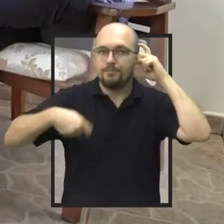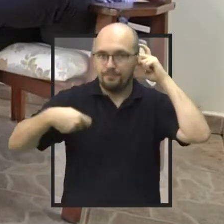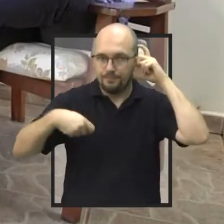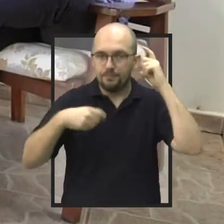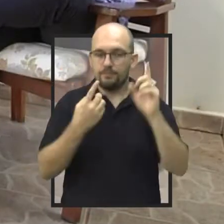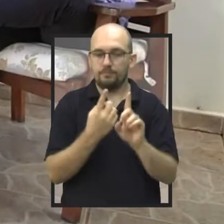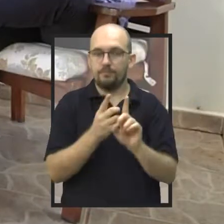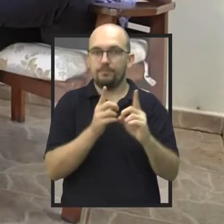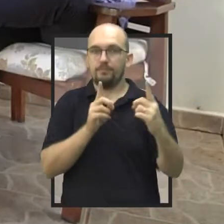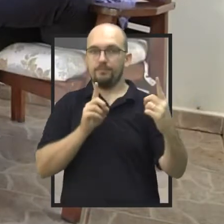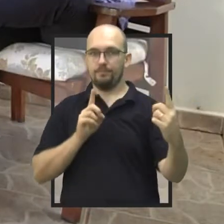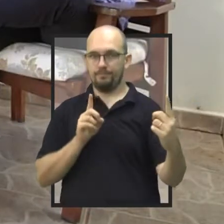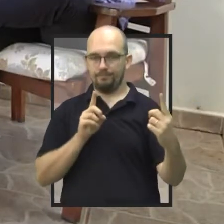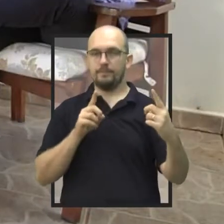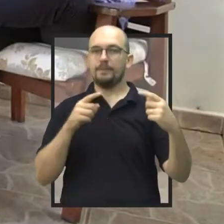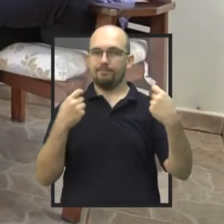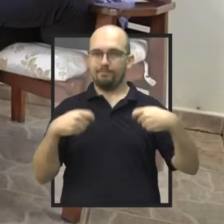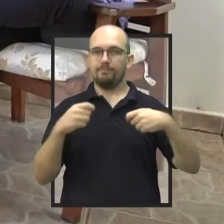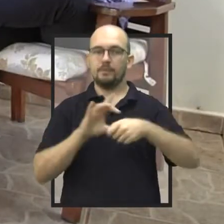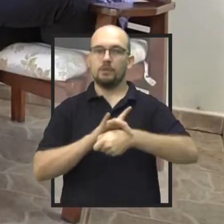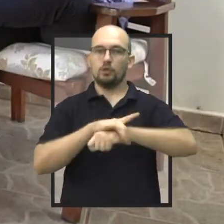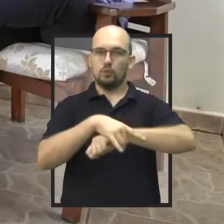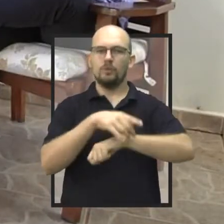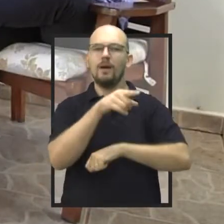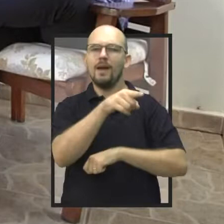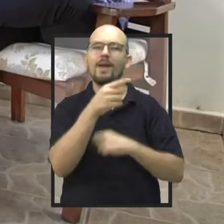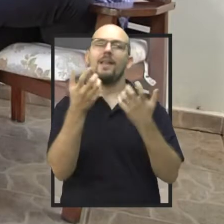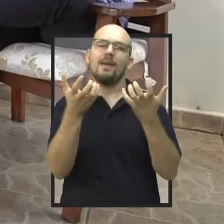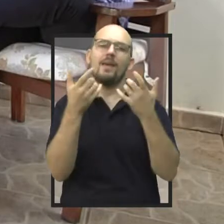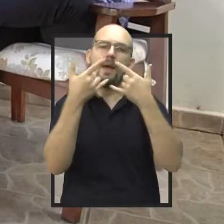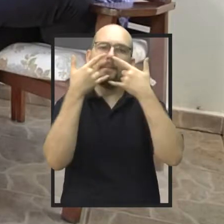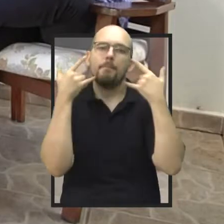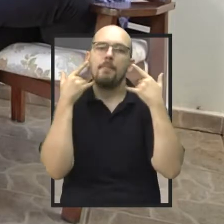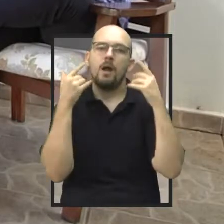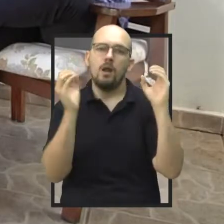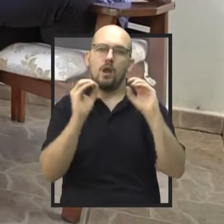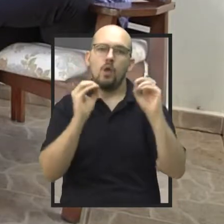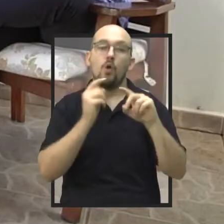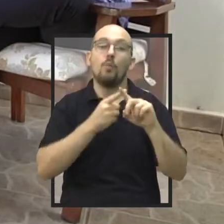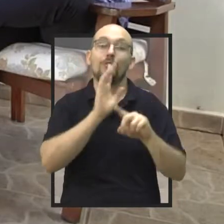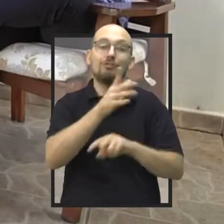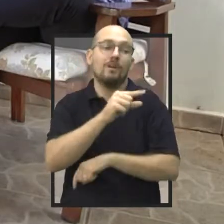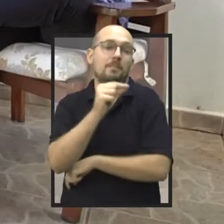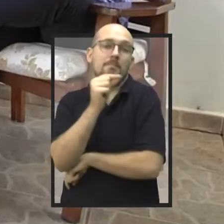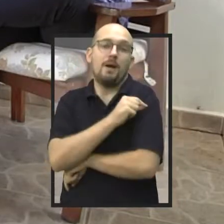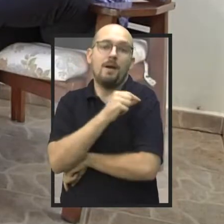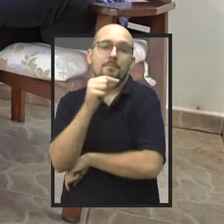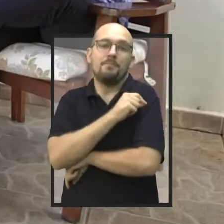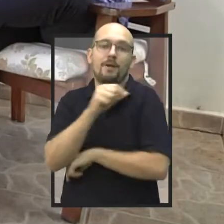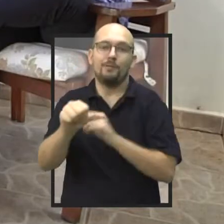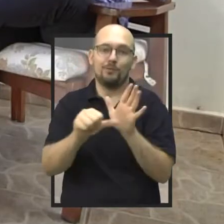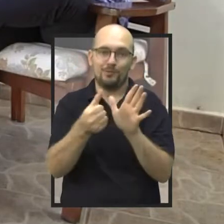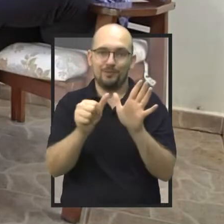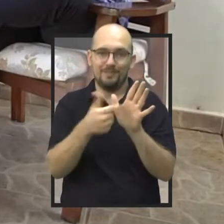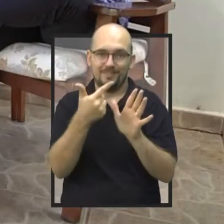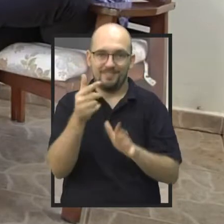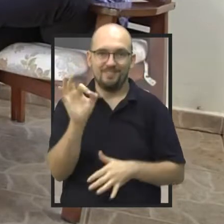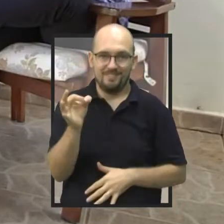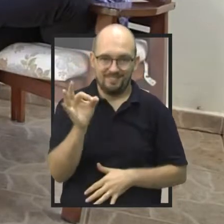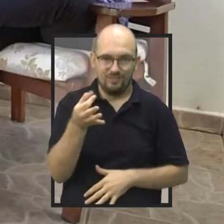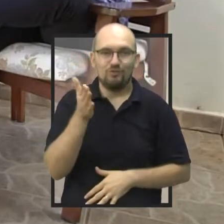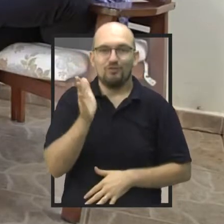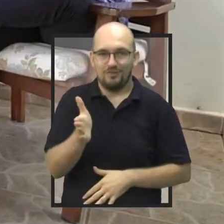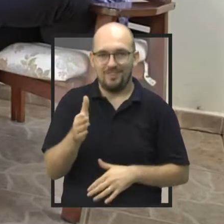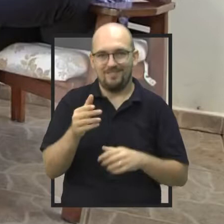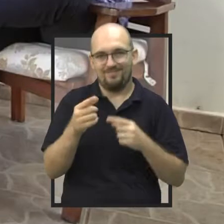distância segura do Dr. Marot. Ele optou por gravar sem máscara, até porque já está vacinado com as 2 doses, né, doutor, da vacina